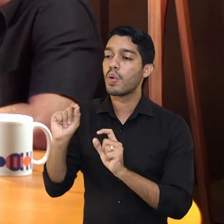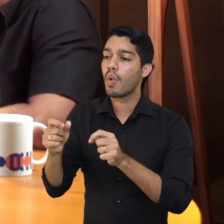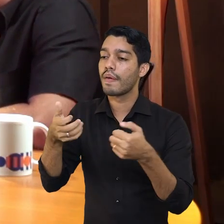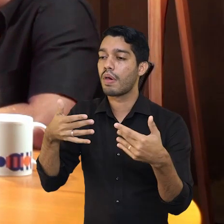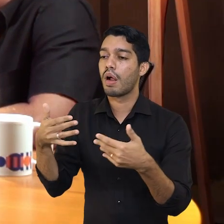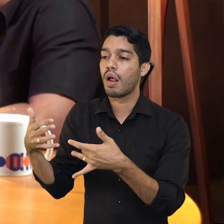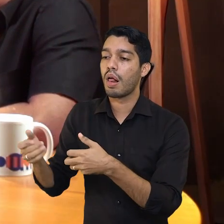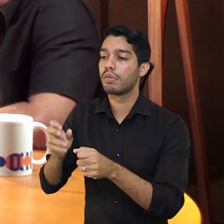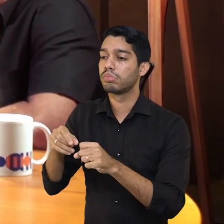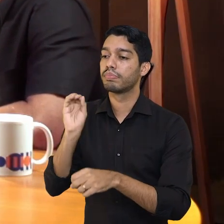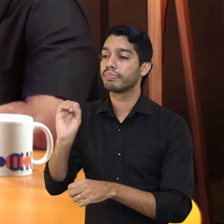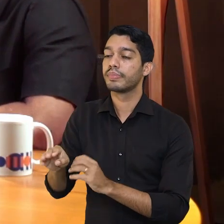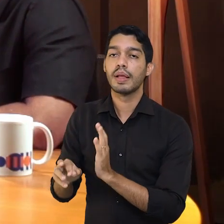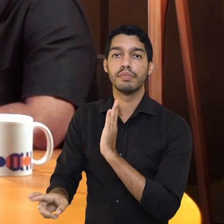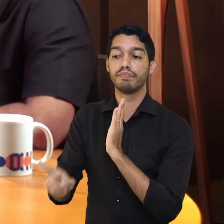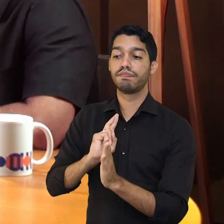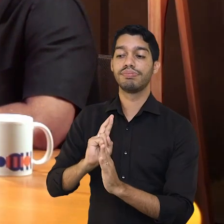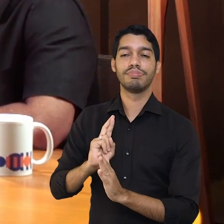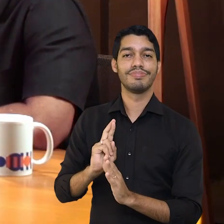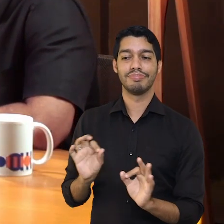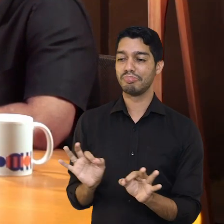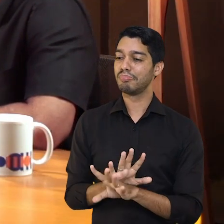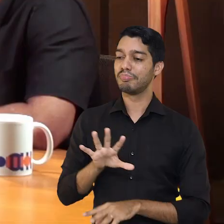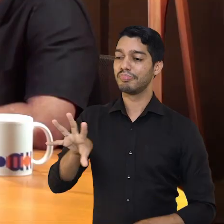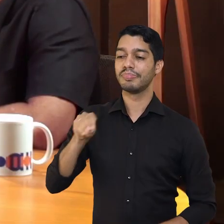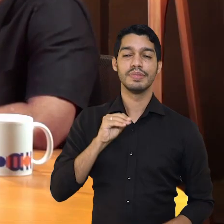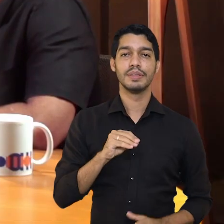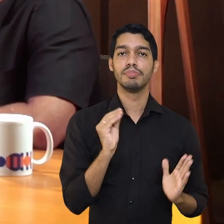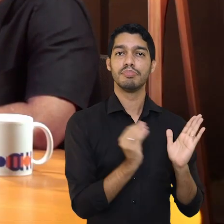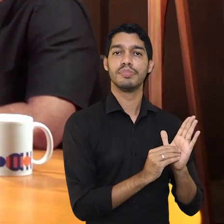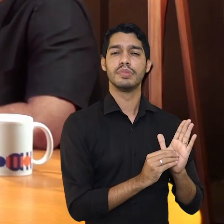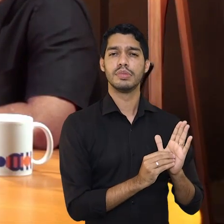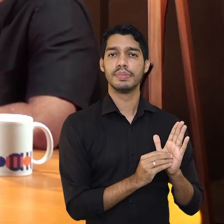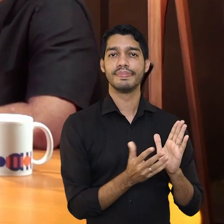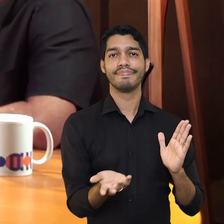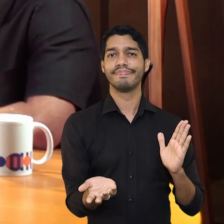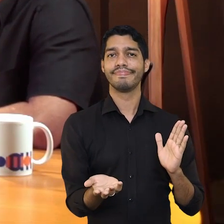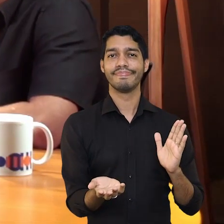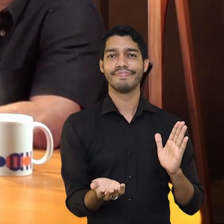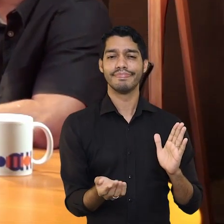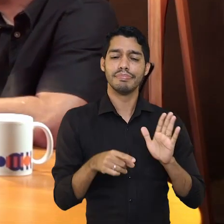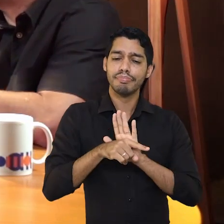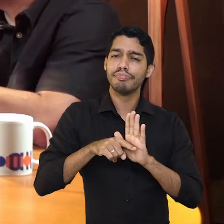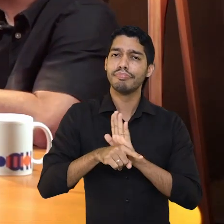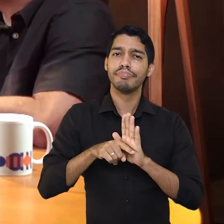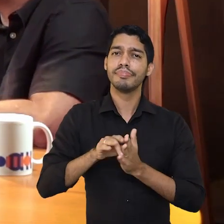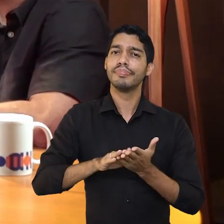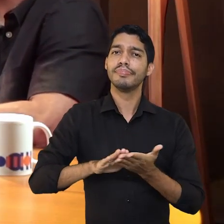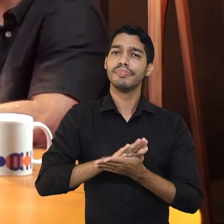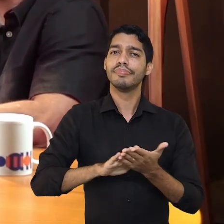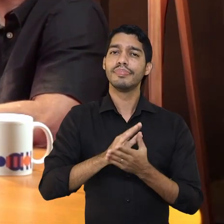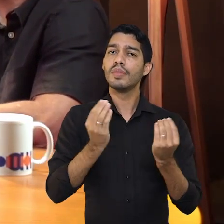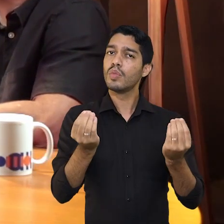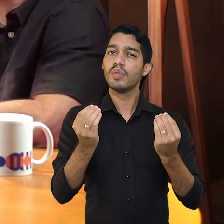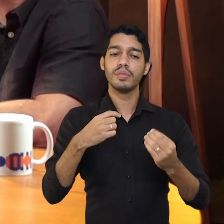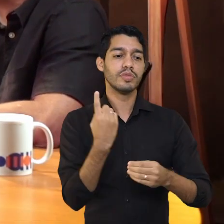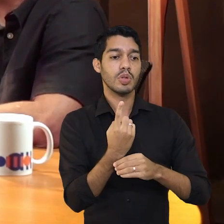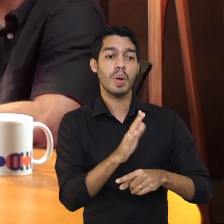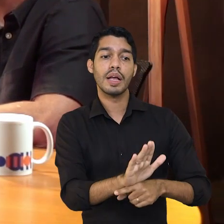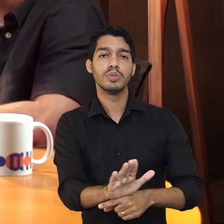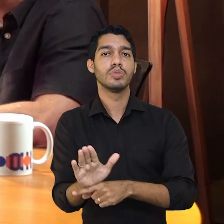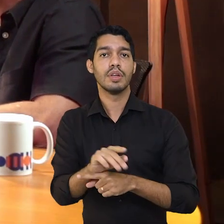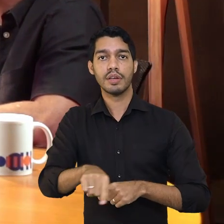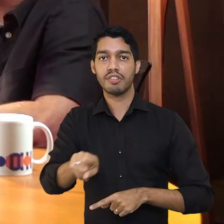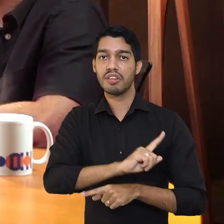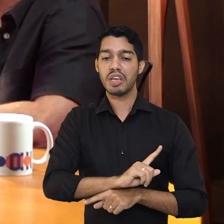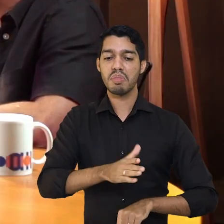educar para não aceitar essas respostas prontas? E será que isso é uma coisa da inteligência artificial que vai